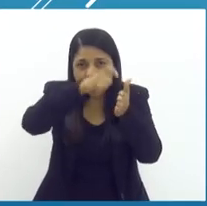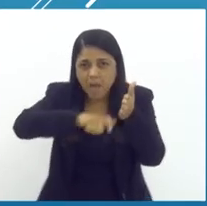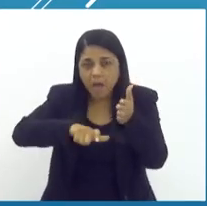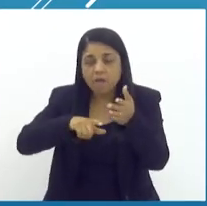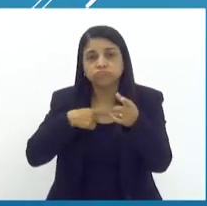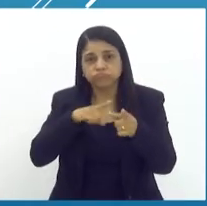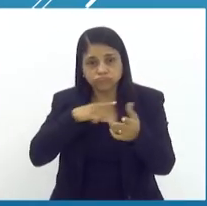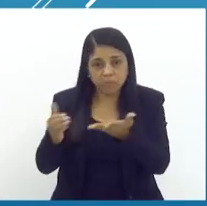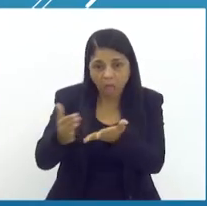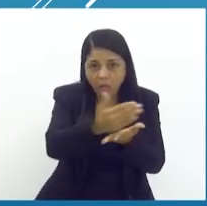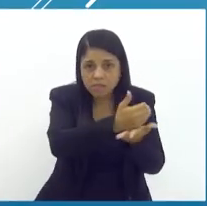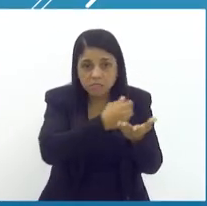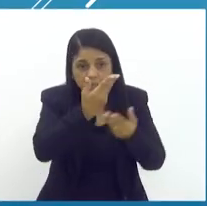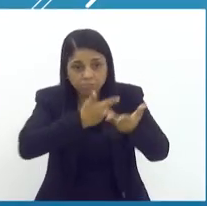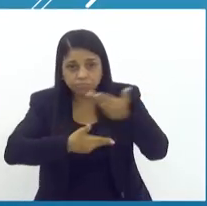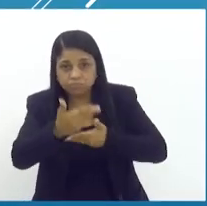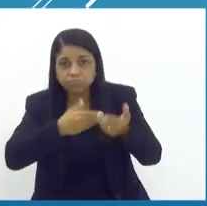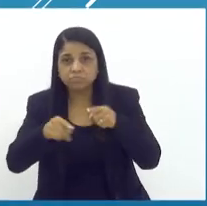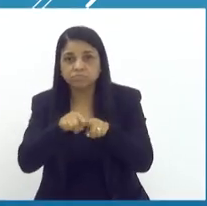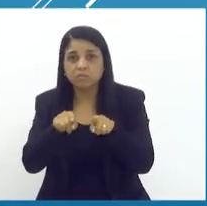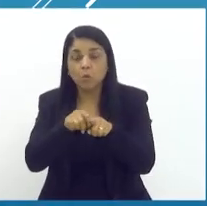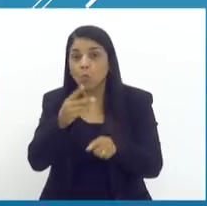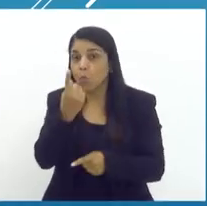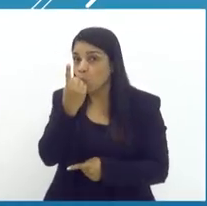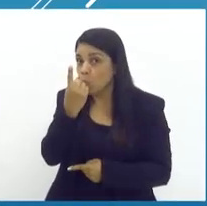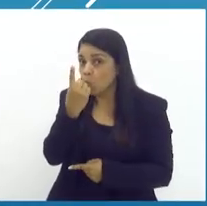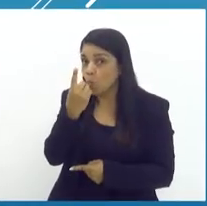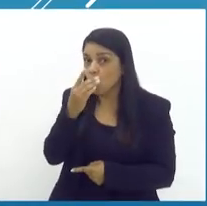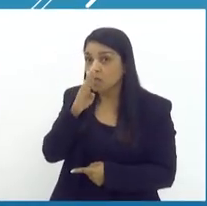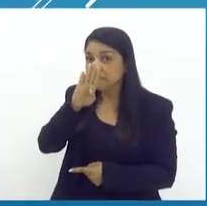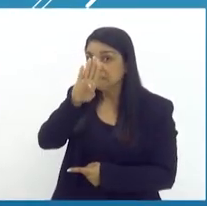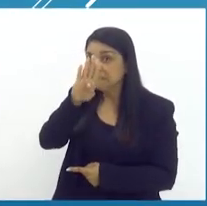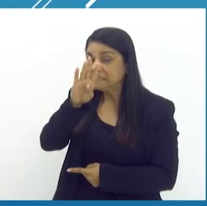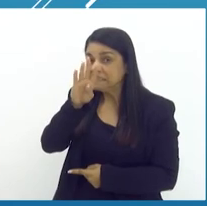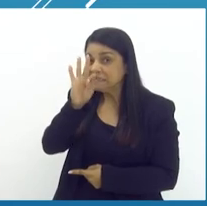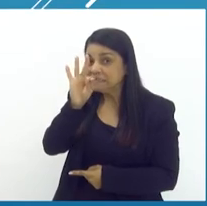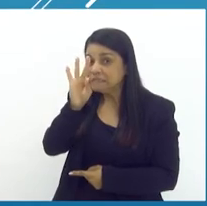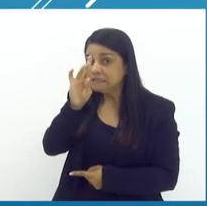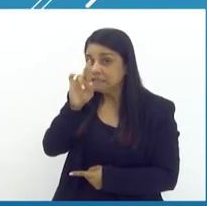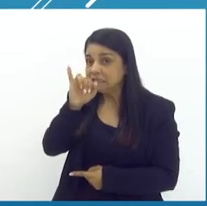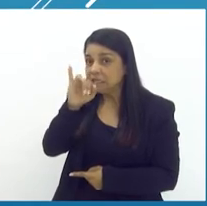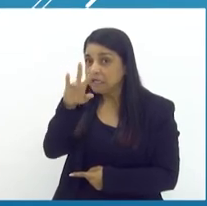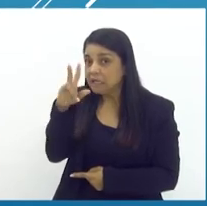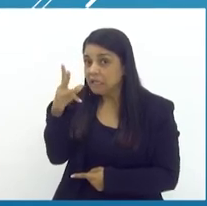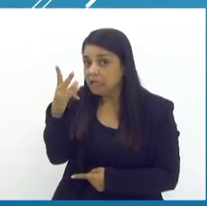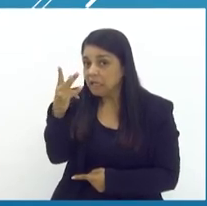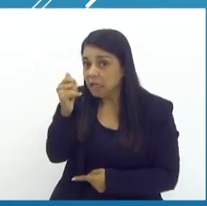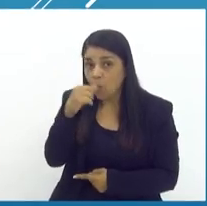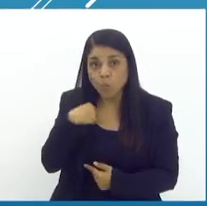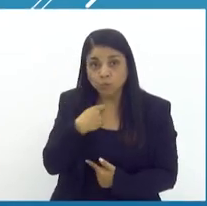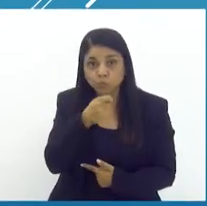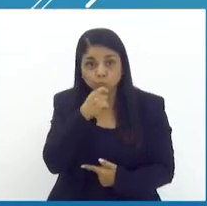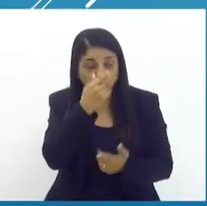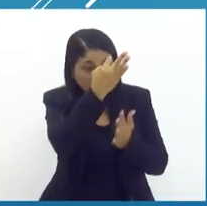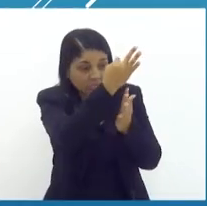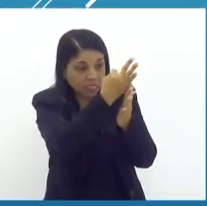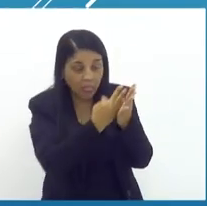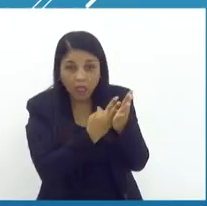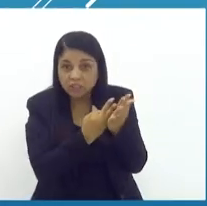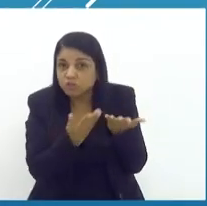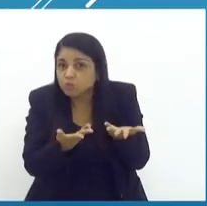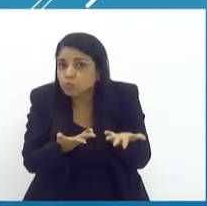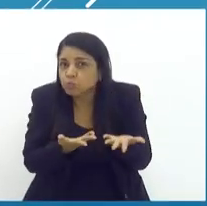200 subs nacionais um trilhão a gente tá falando e não se tinha um texto para se debater opa